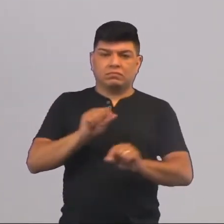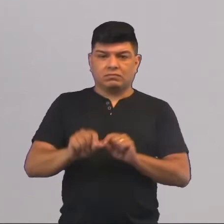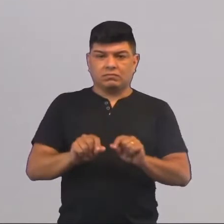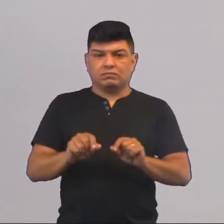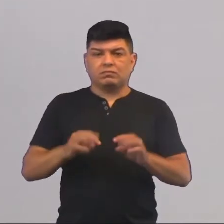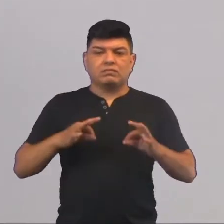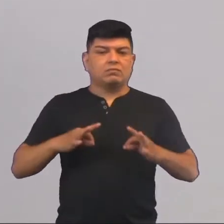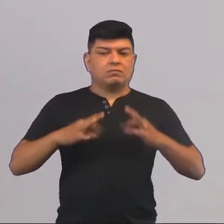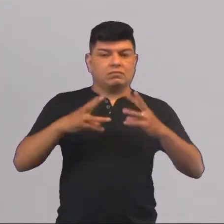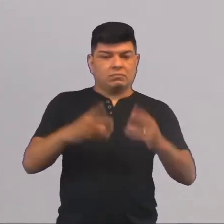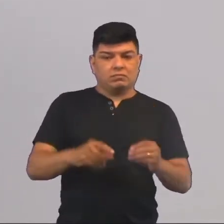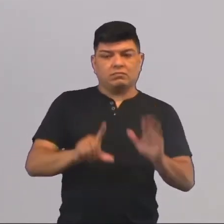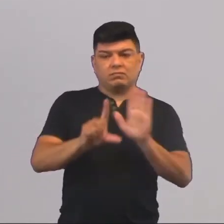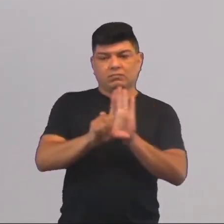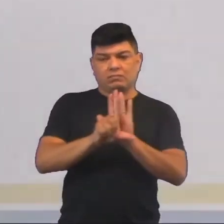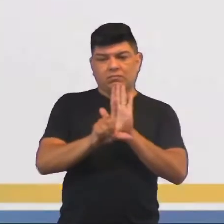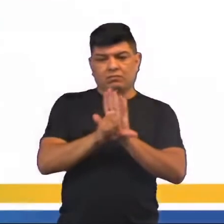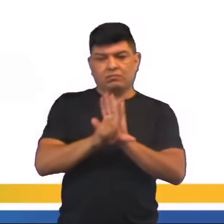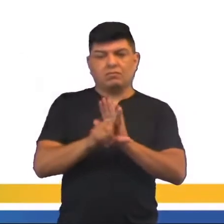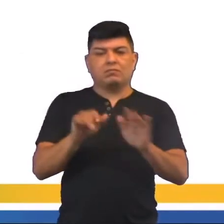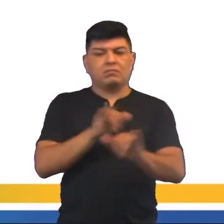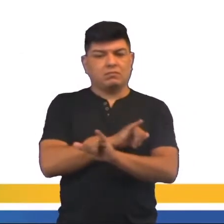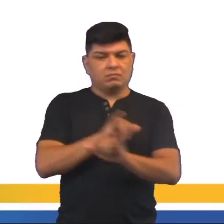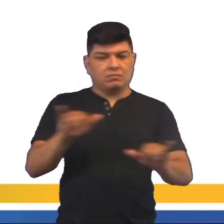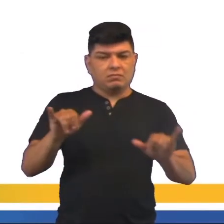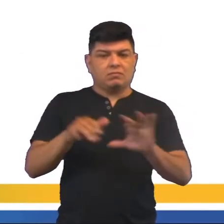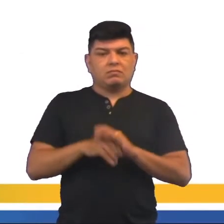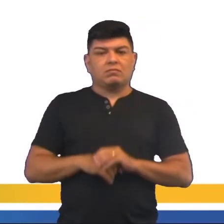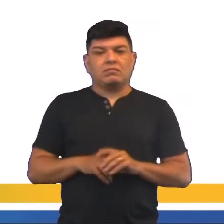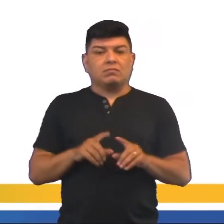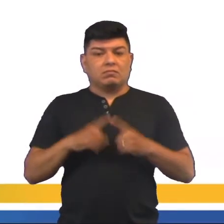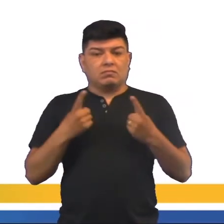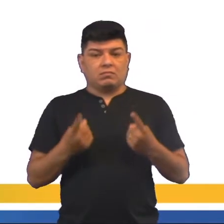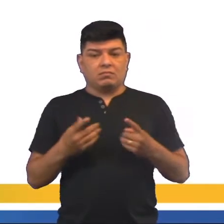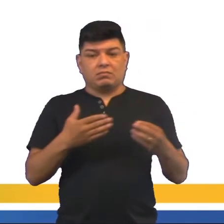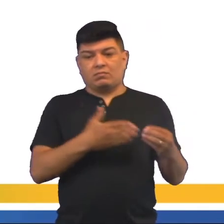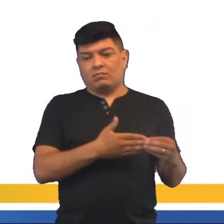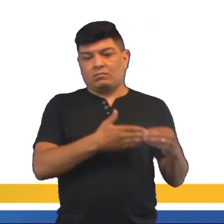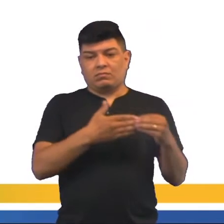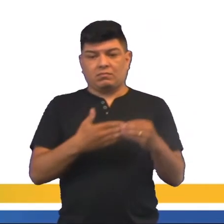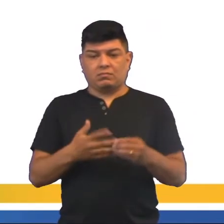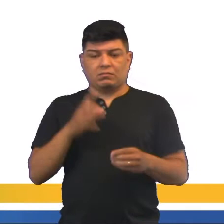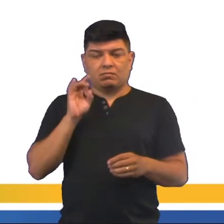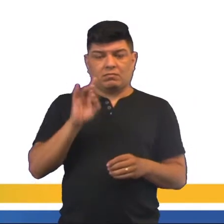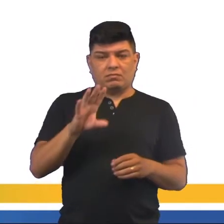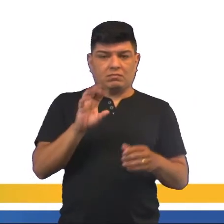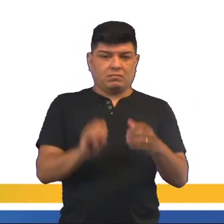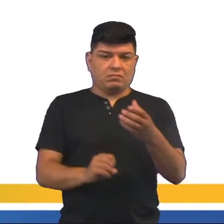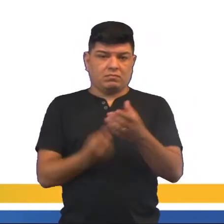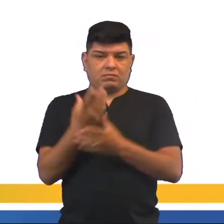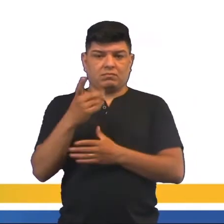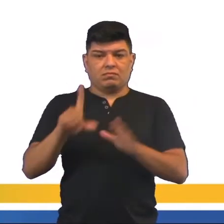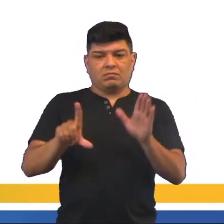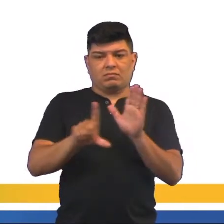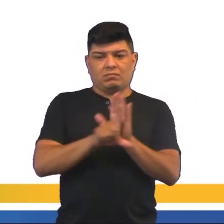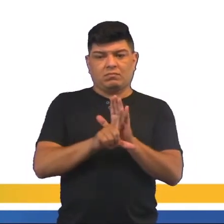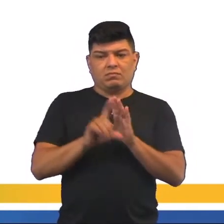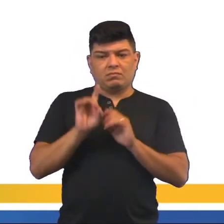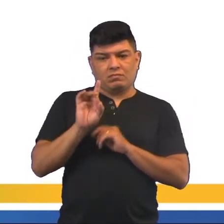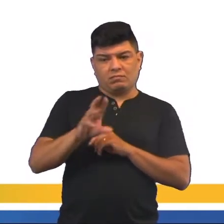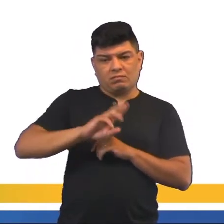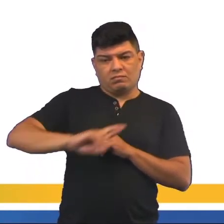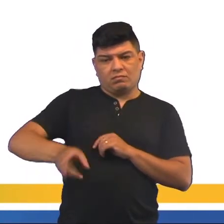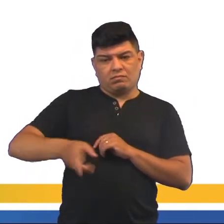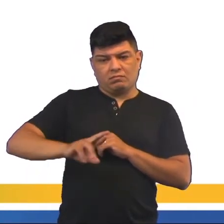são todas essas leis que eu já falei para vocês. Só que vale a gente trazer que só a criação dessas leis não é o